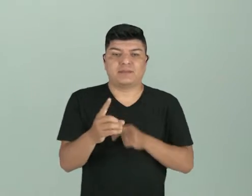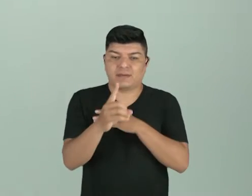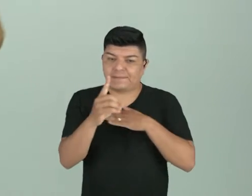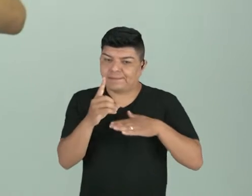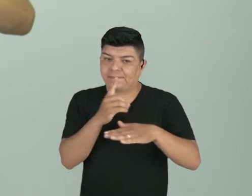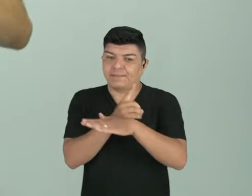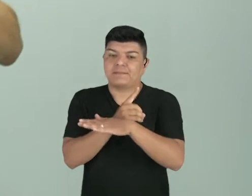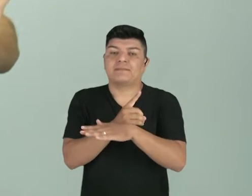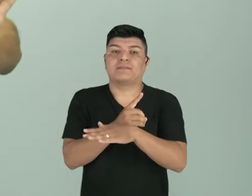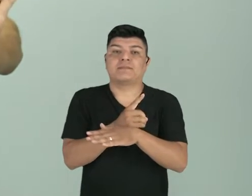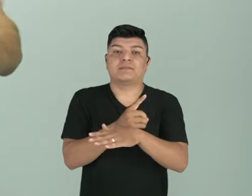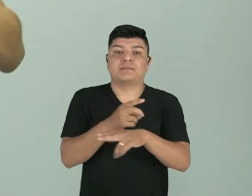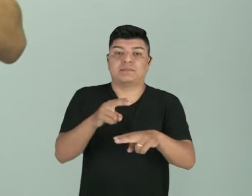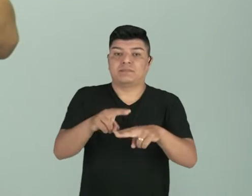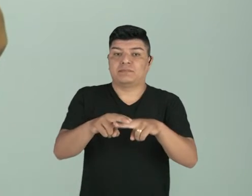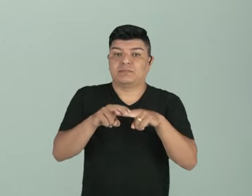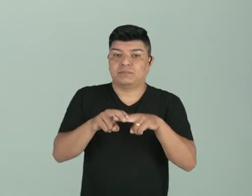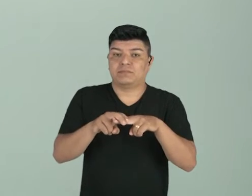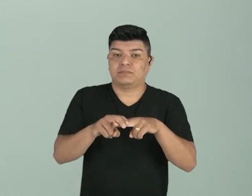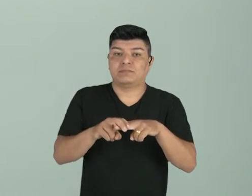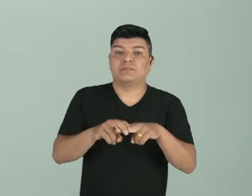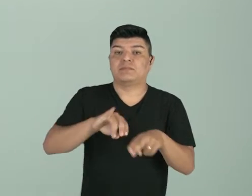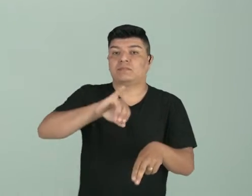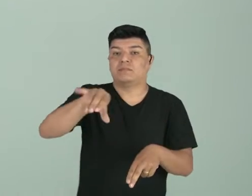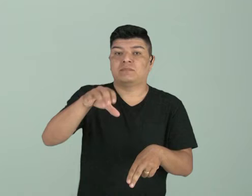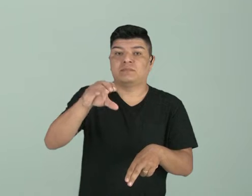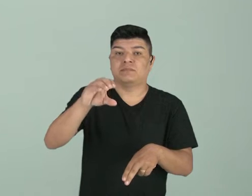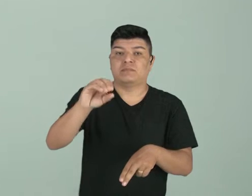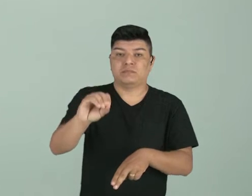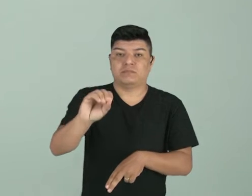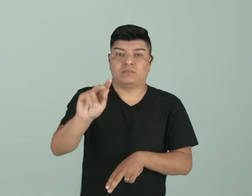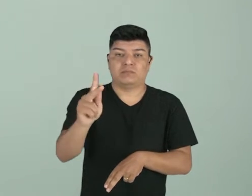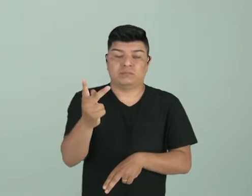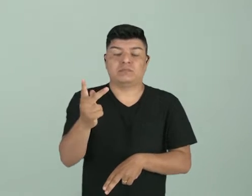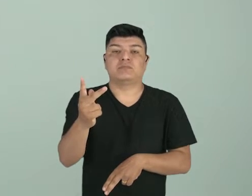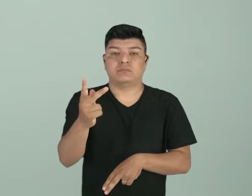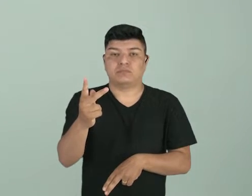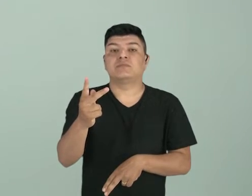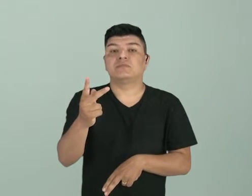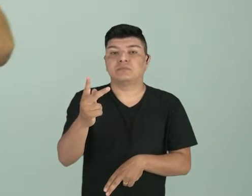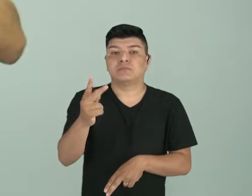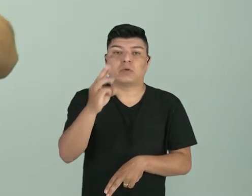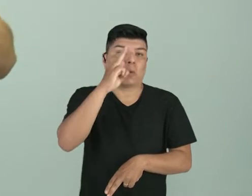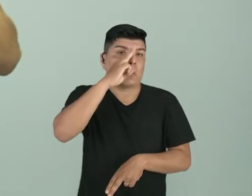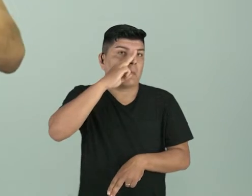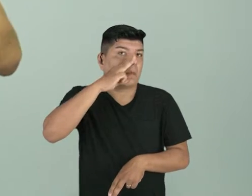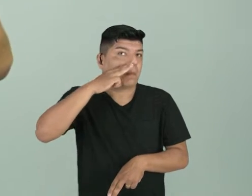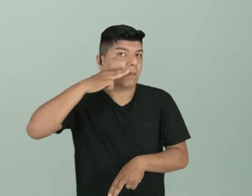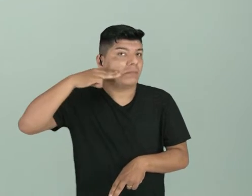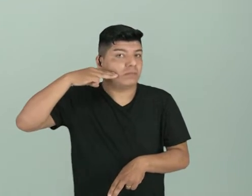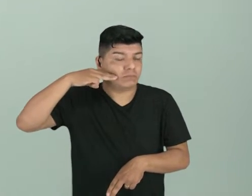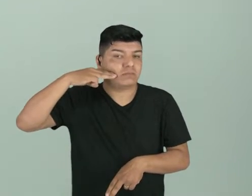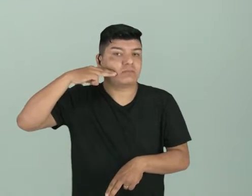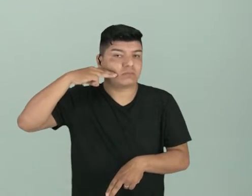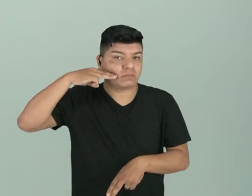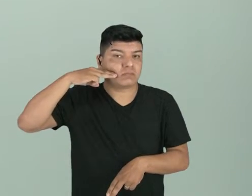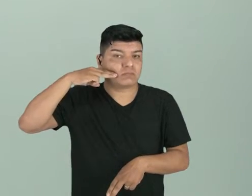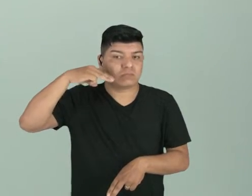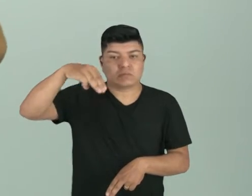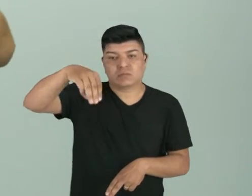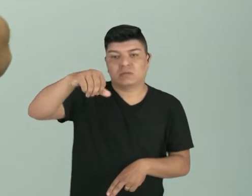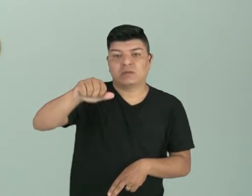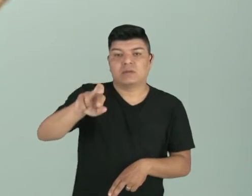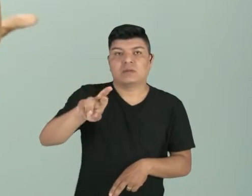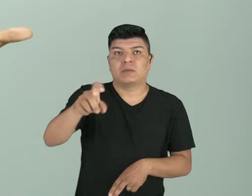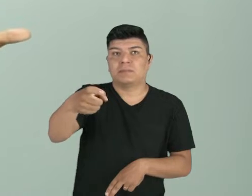sociedade? Então, Durkheim, Max Weber e Karl Marx, eles apontam justamente esses